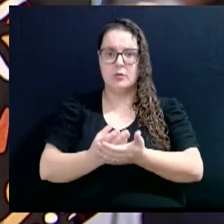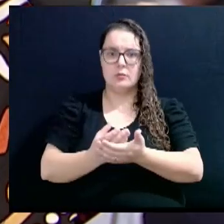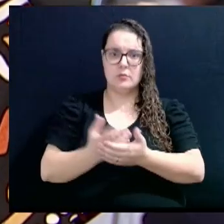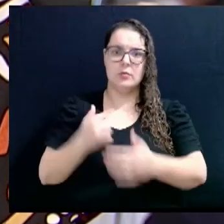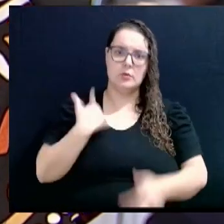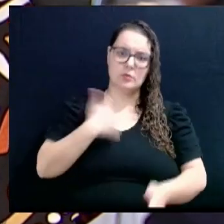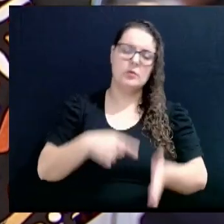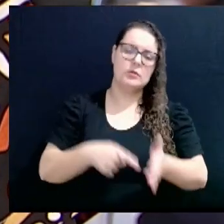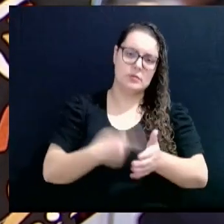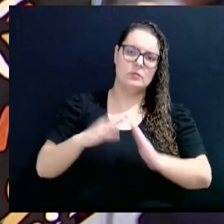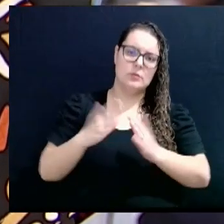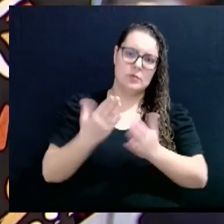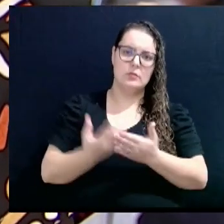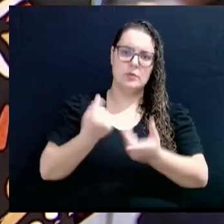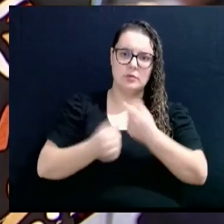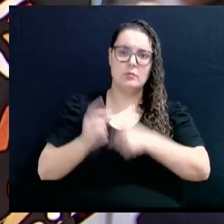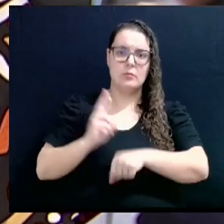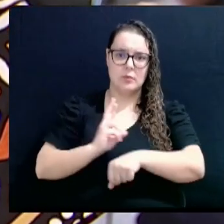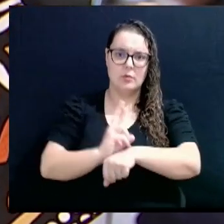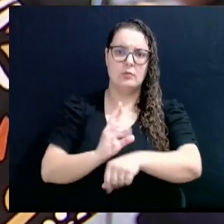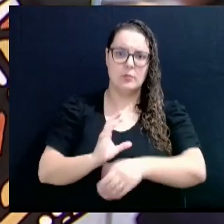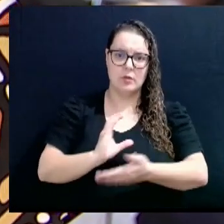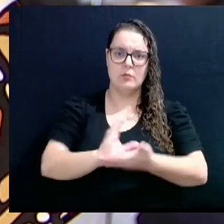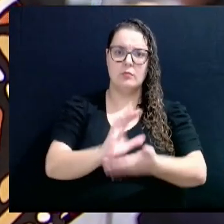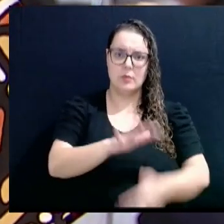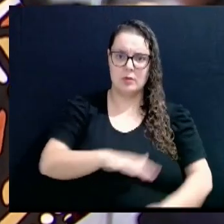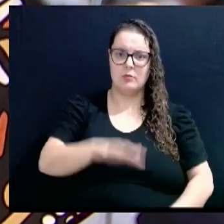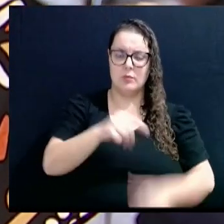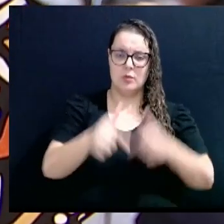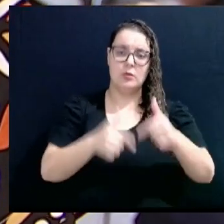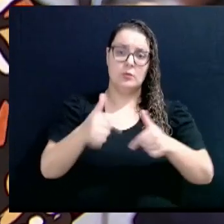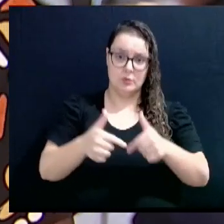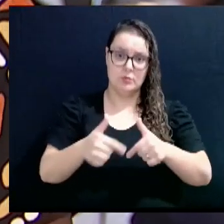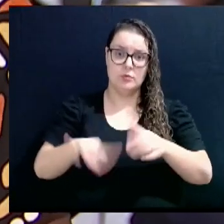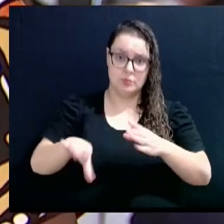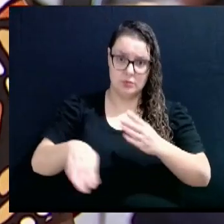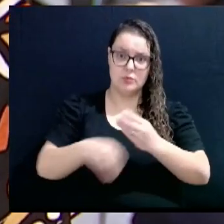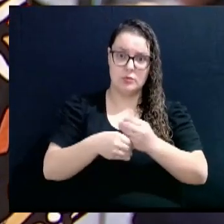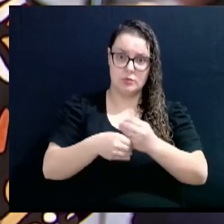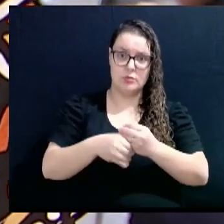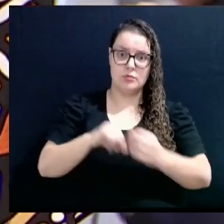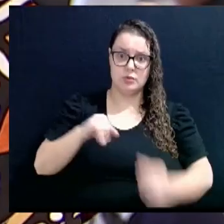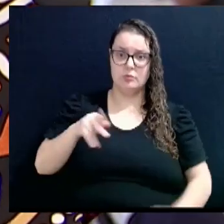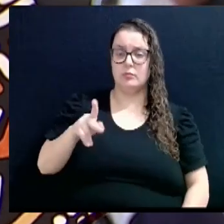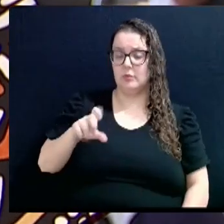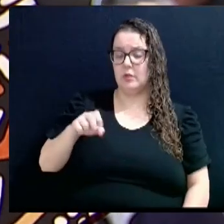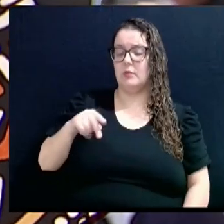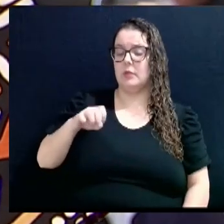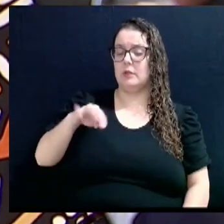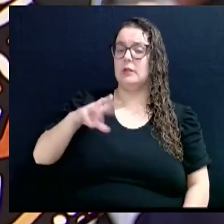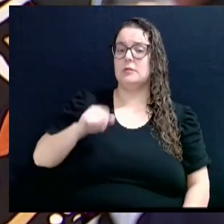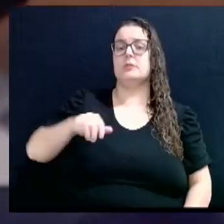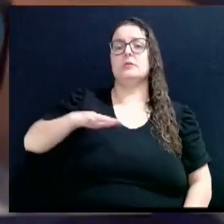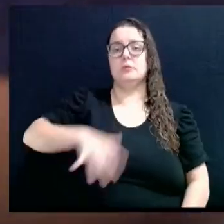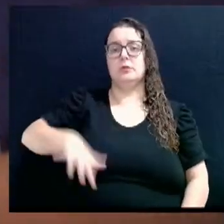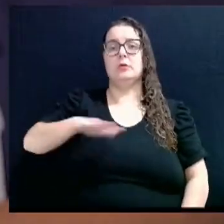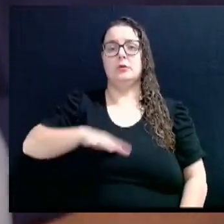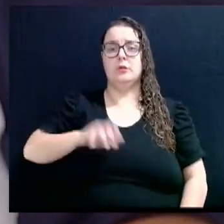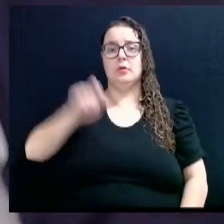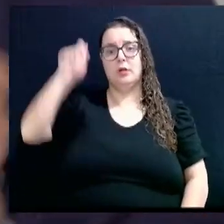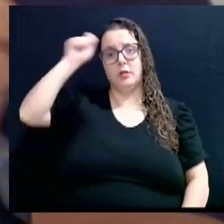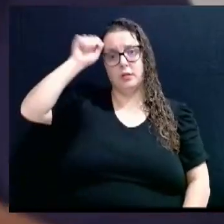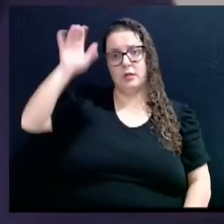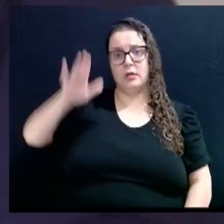verba destinada a um trabalho de implementação desse repertório que a gente chama de africanidades. Uma